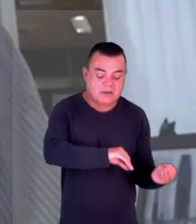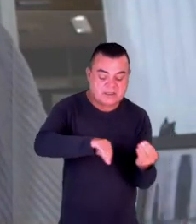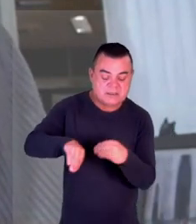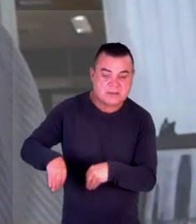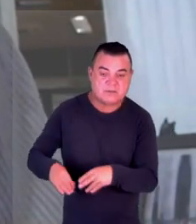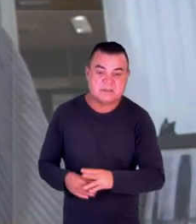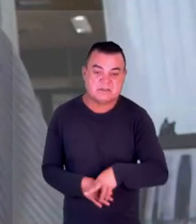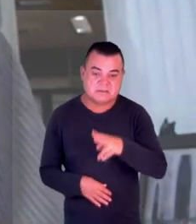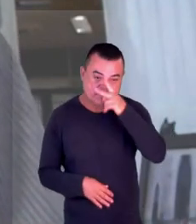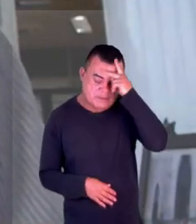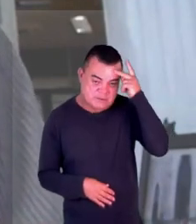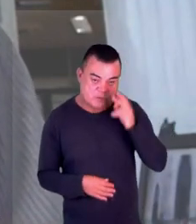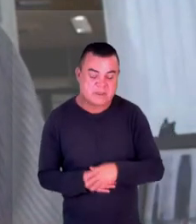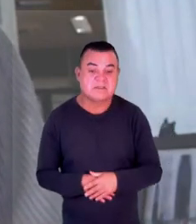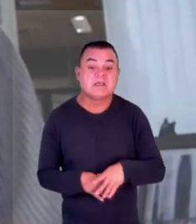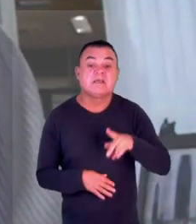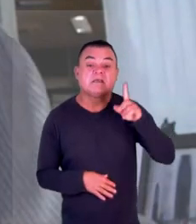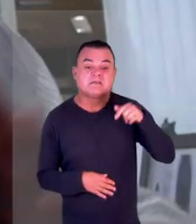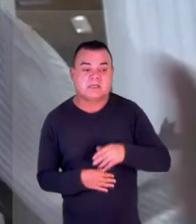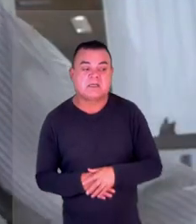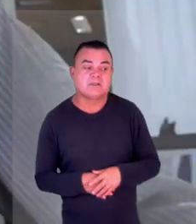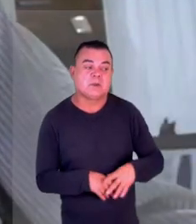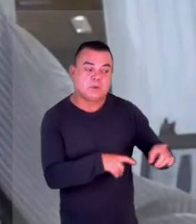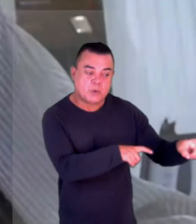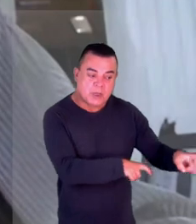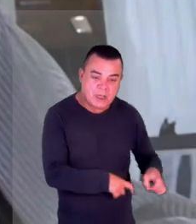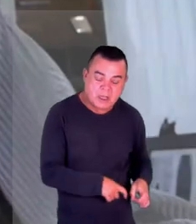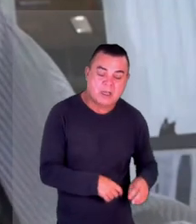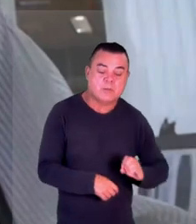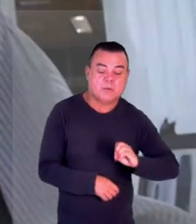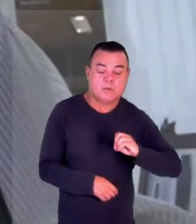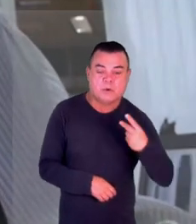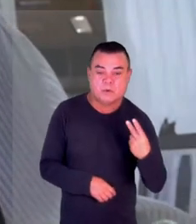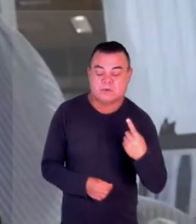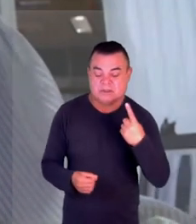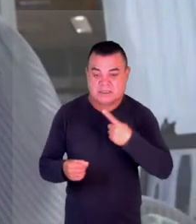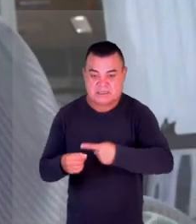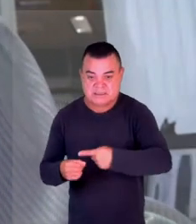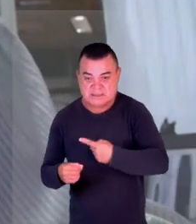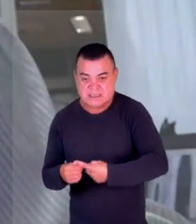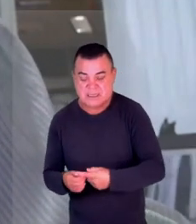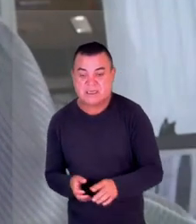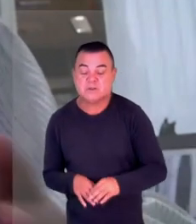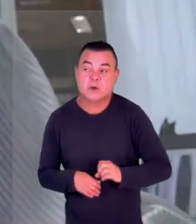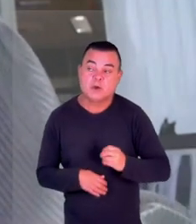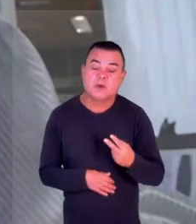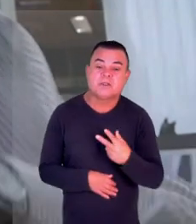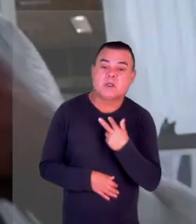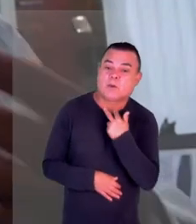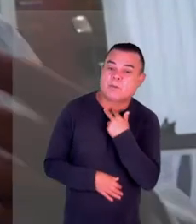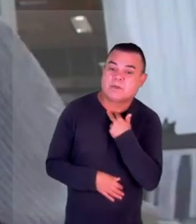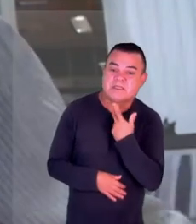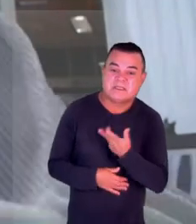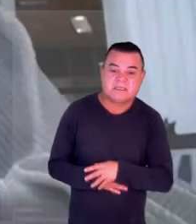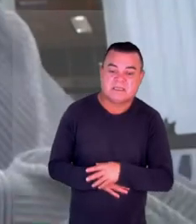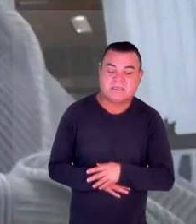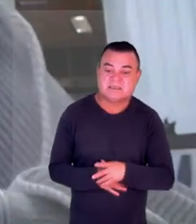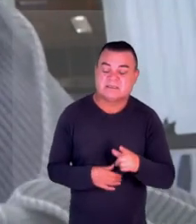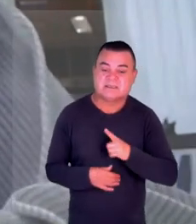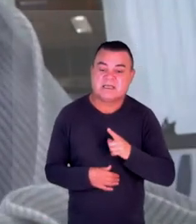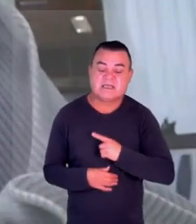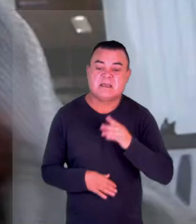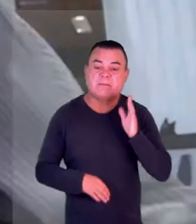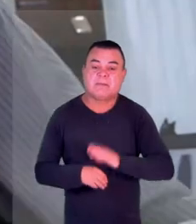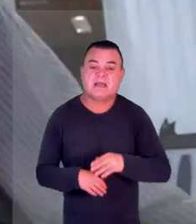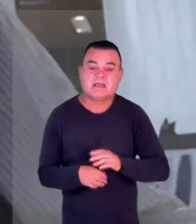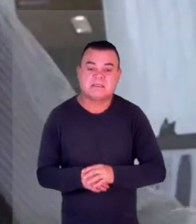né seja no no campo seja nas cidades né de de de não poder mais haver esse despejo que colocam